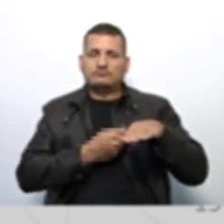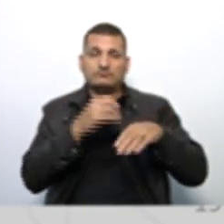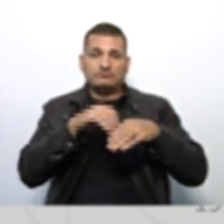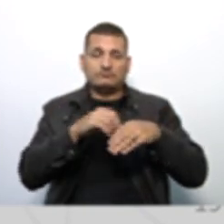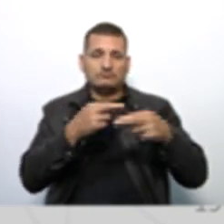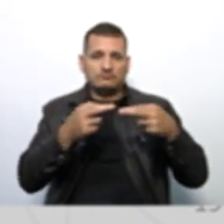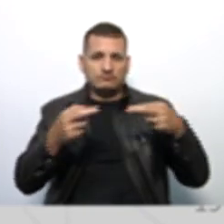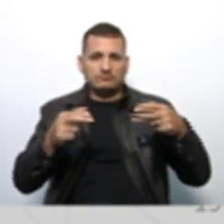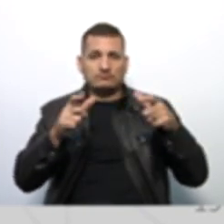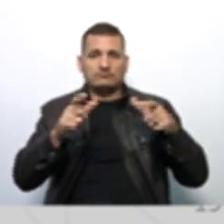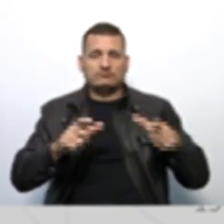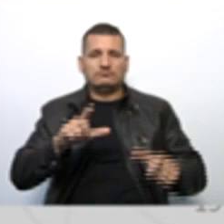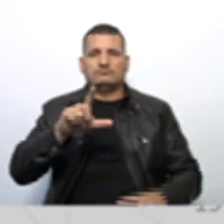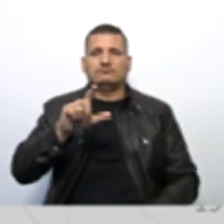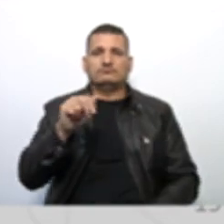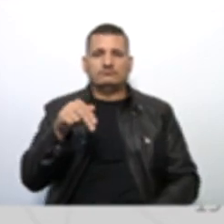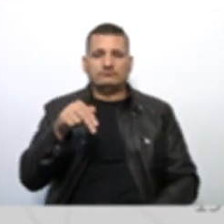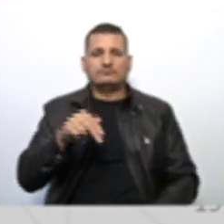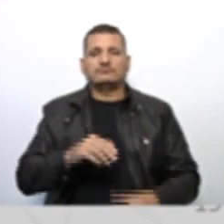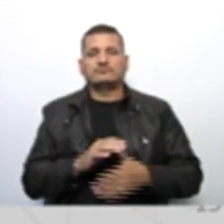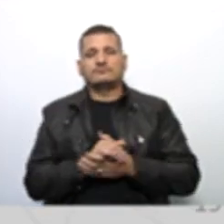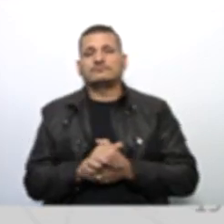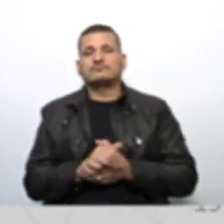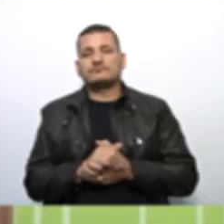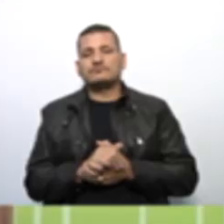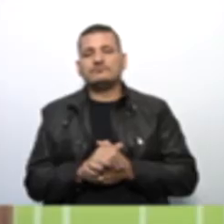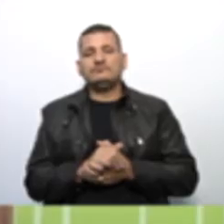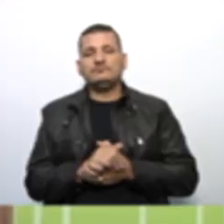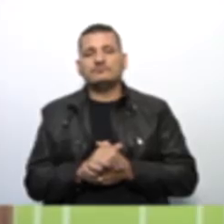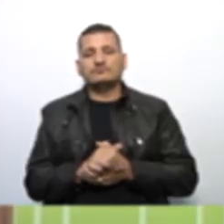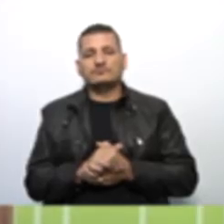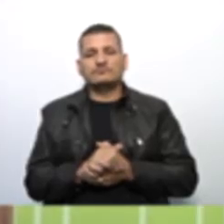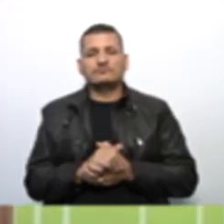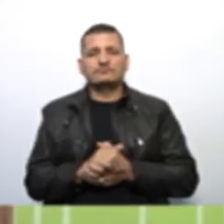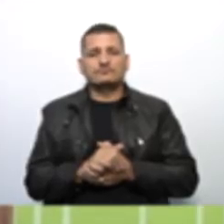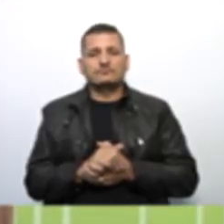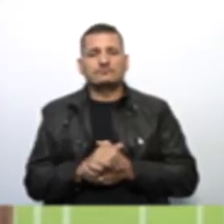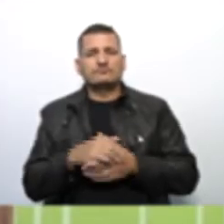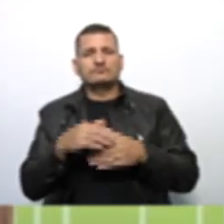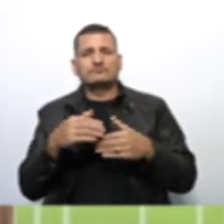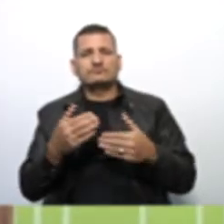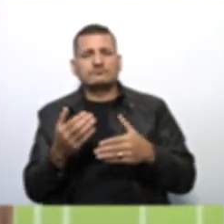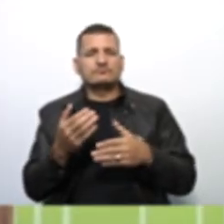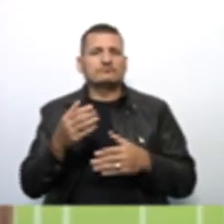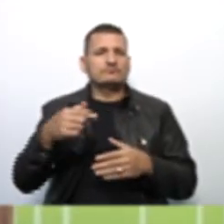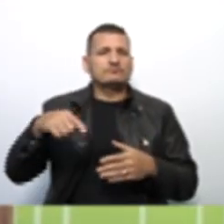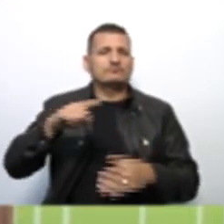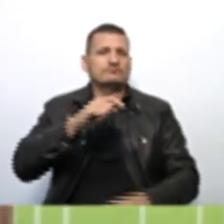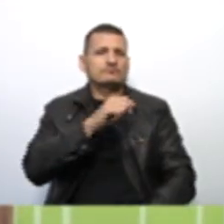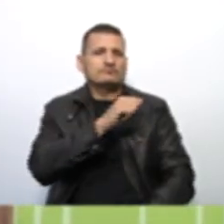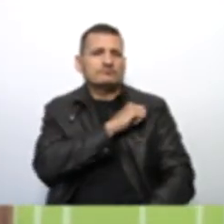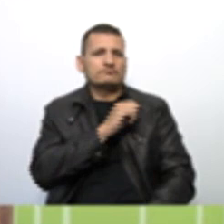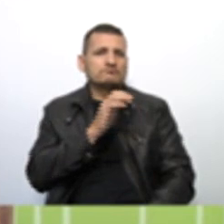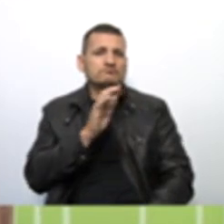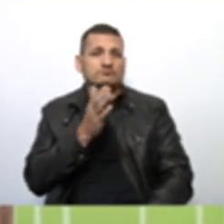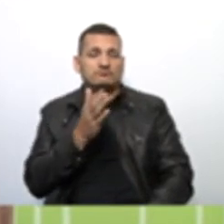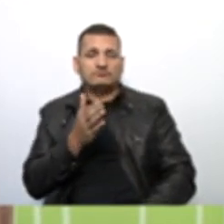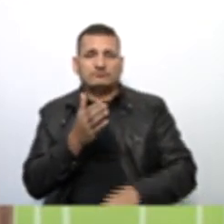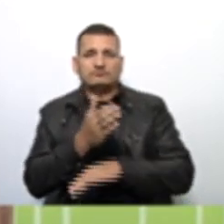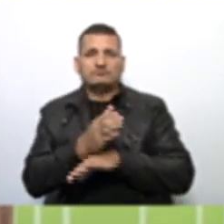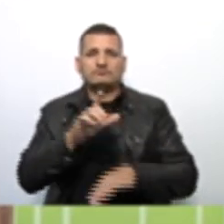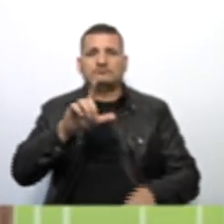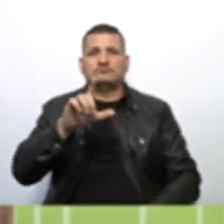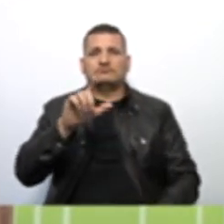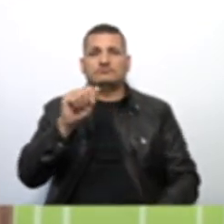local. Vem aqui para cá. Não, professor, então, muitos dos nossos alunos já foram em LAN house, não é isso?